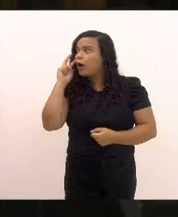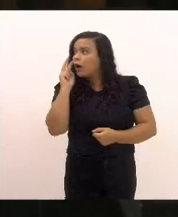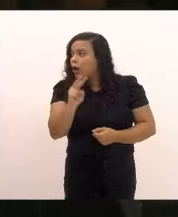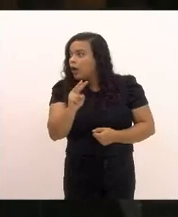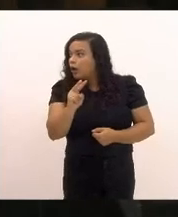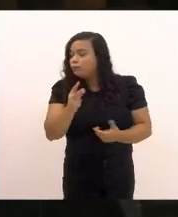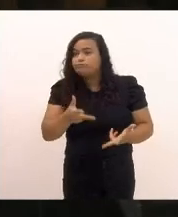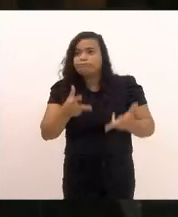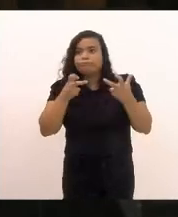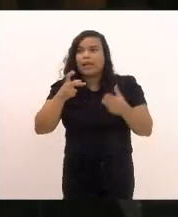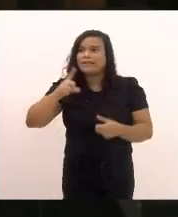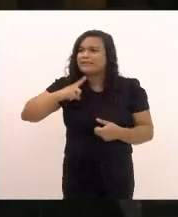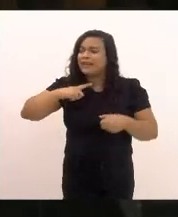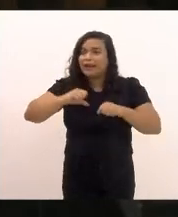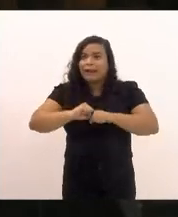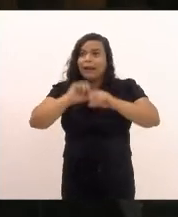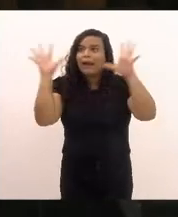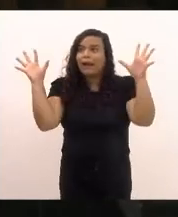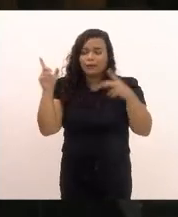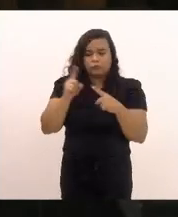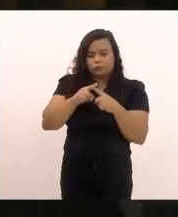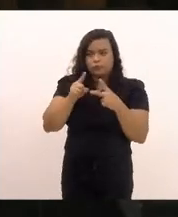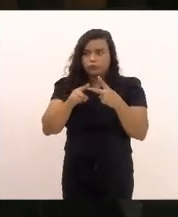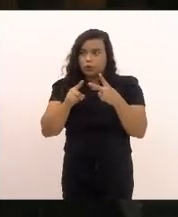claramente existem